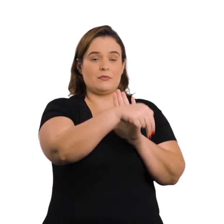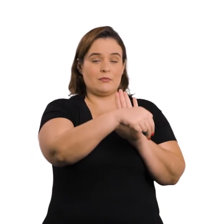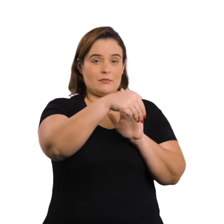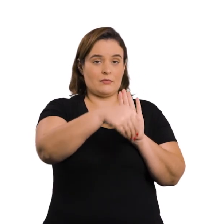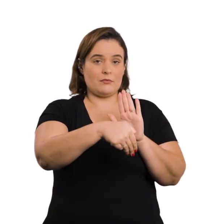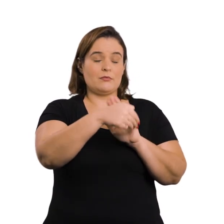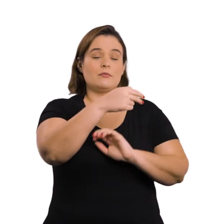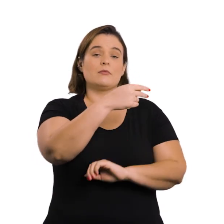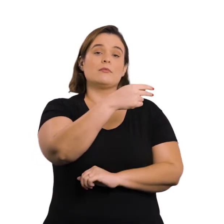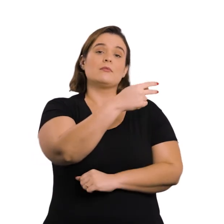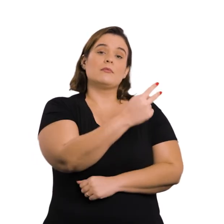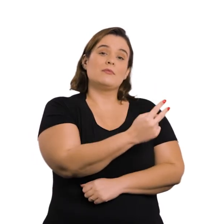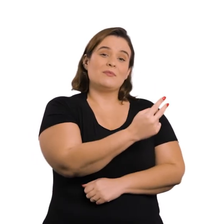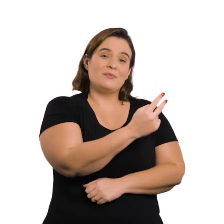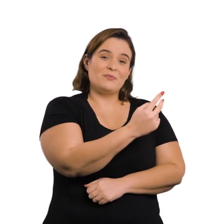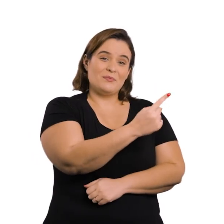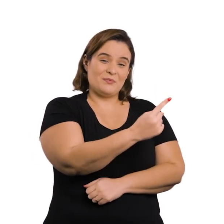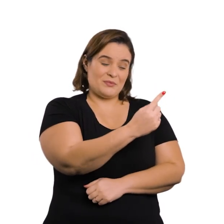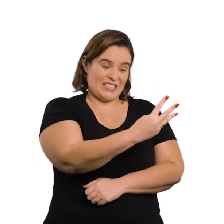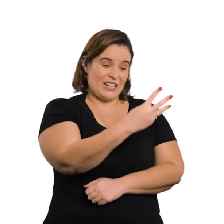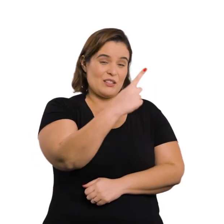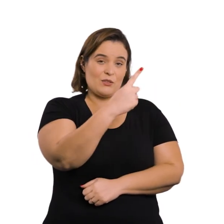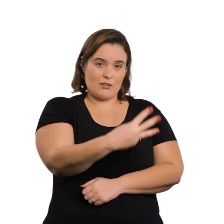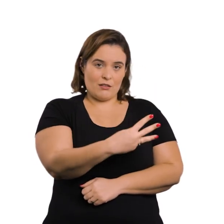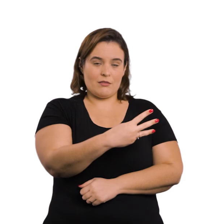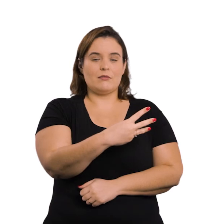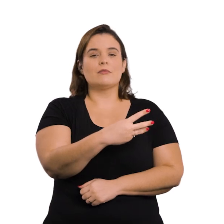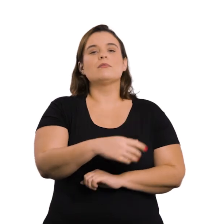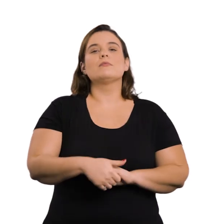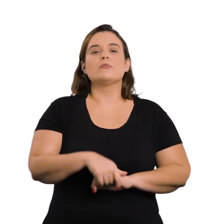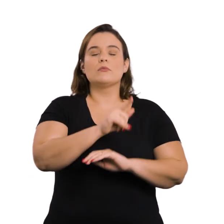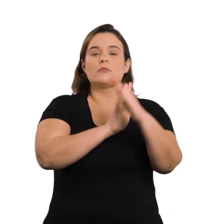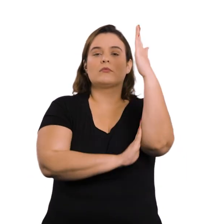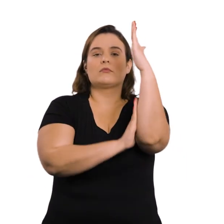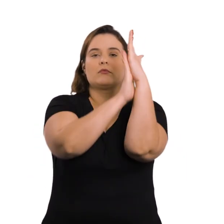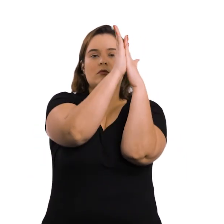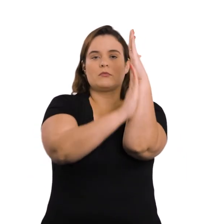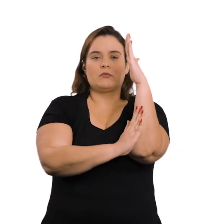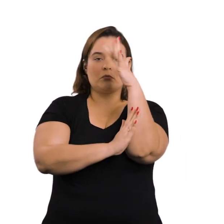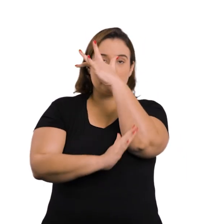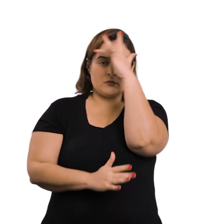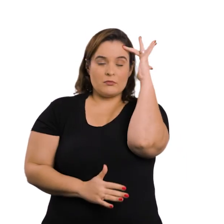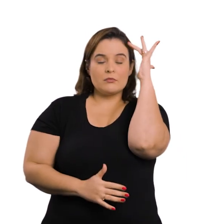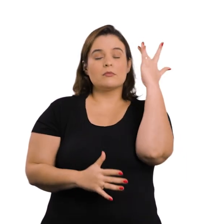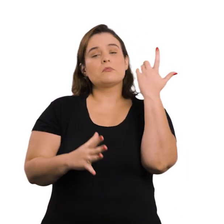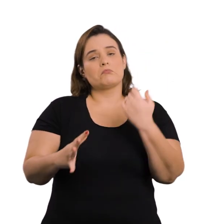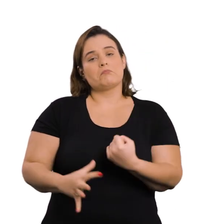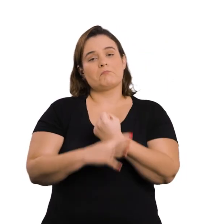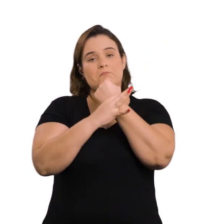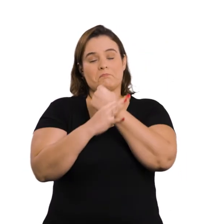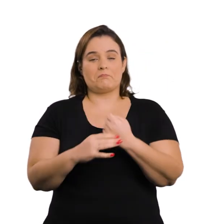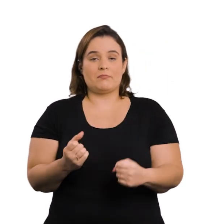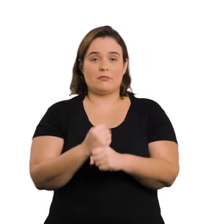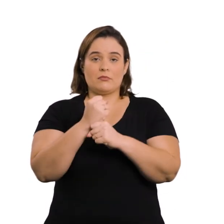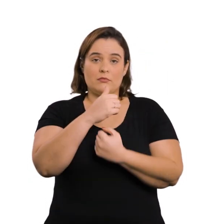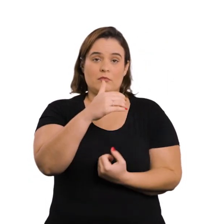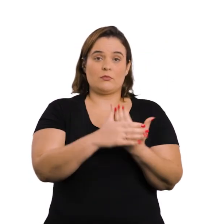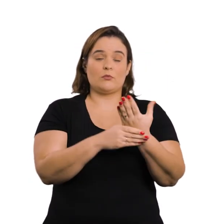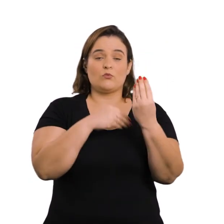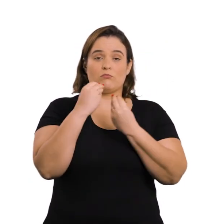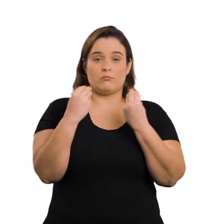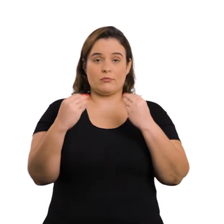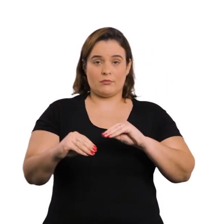ABNT-NBR NM 313 de 2007. Elevadores de passageiros. Requisitos de segurança